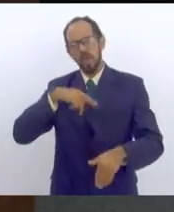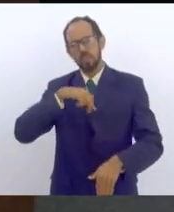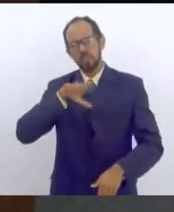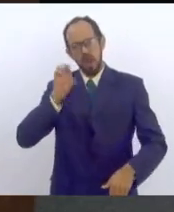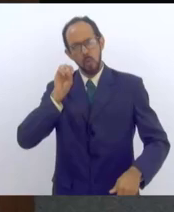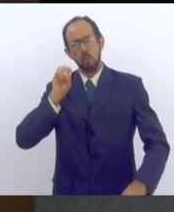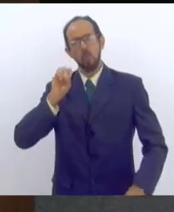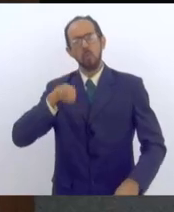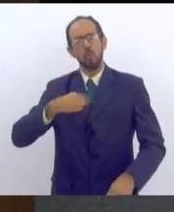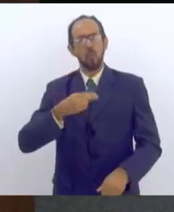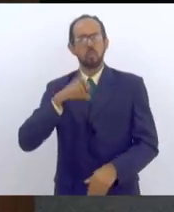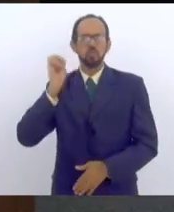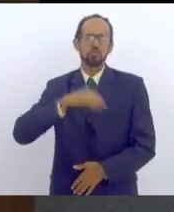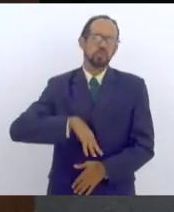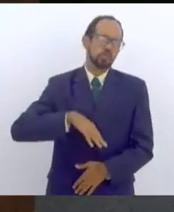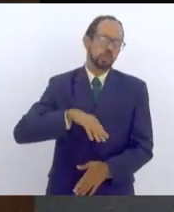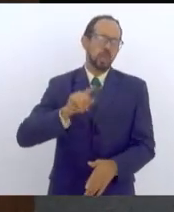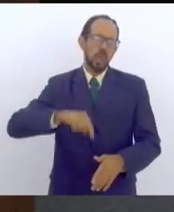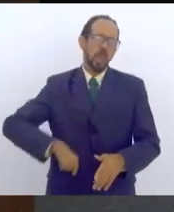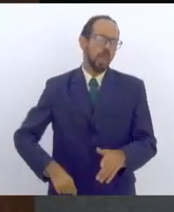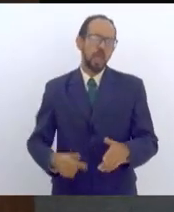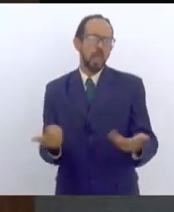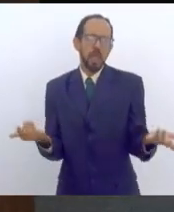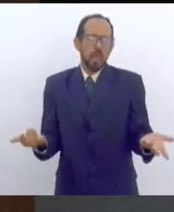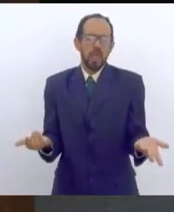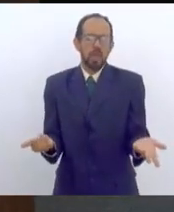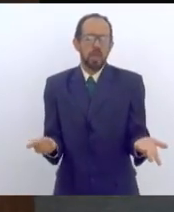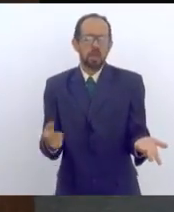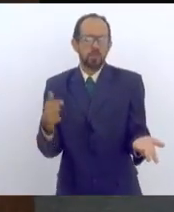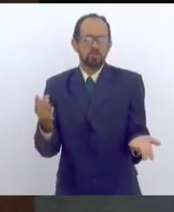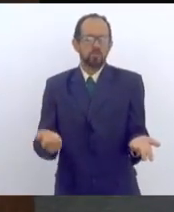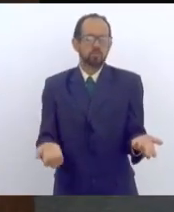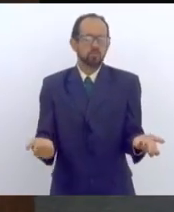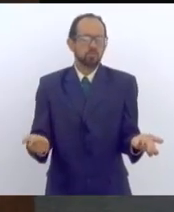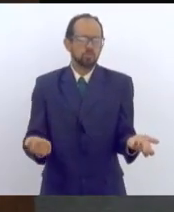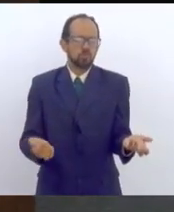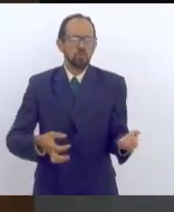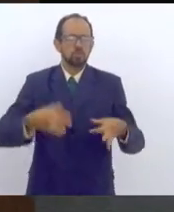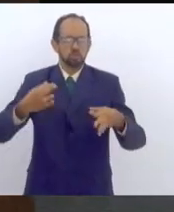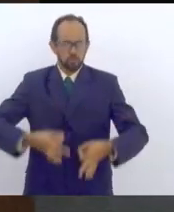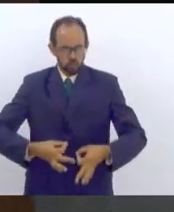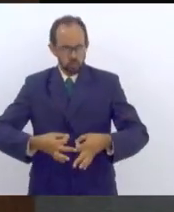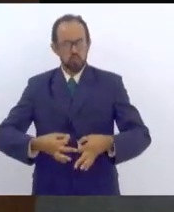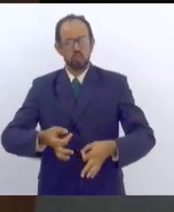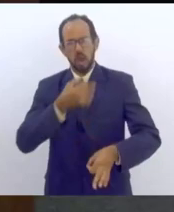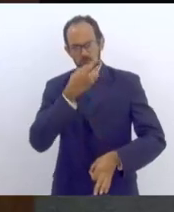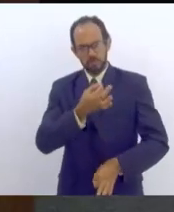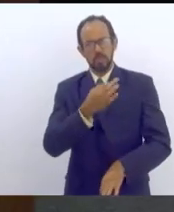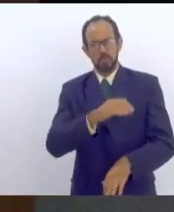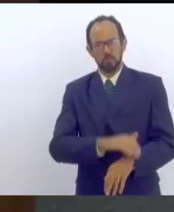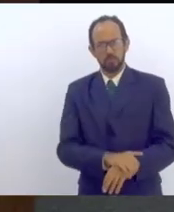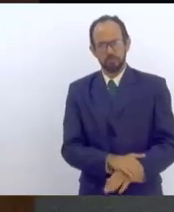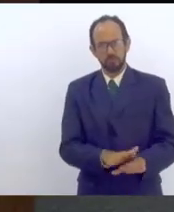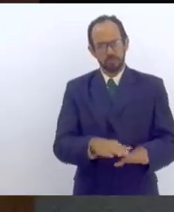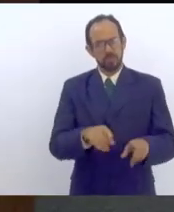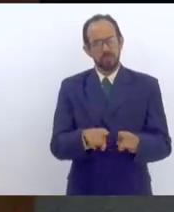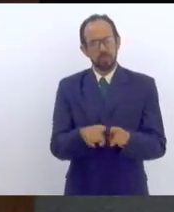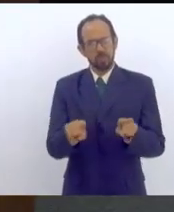É legítimo todas as três posições. Mas eu me abstive, deputado Luiz,